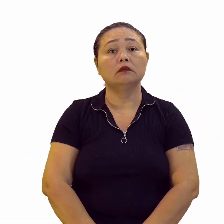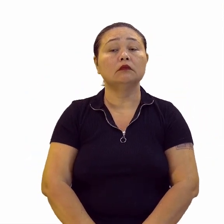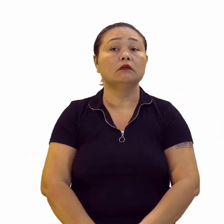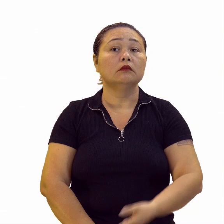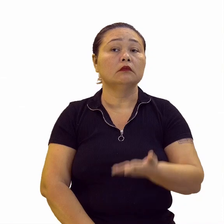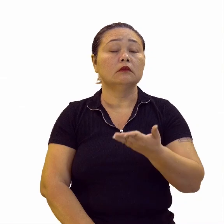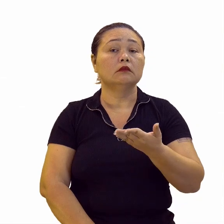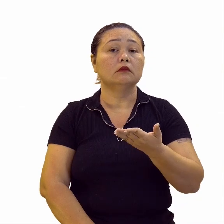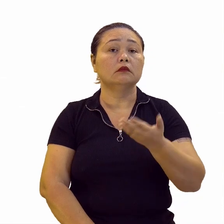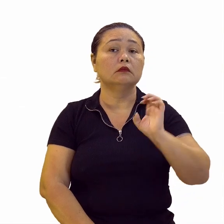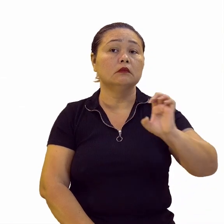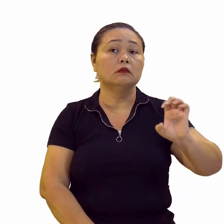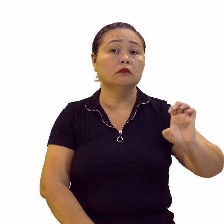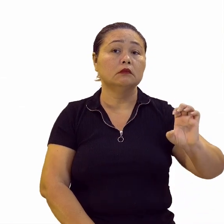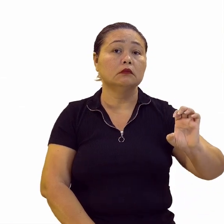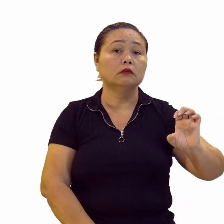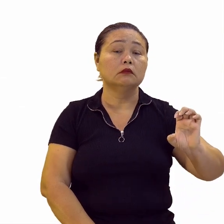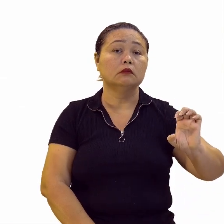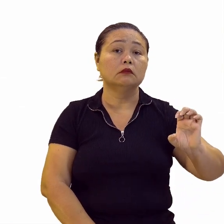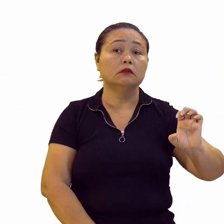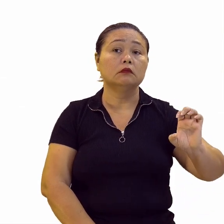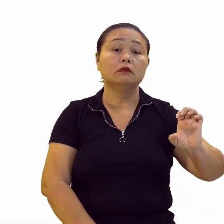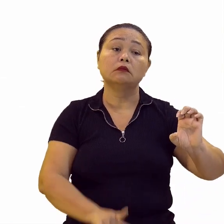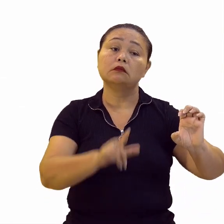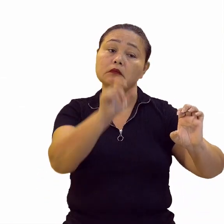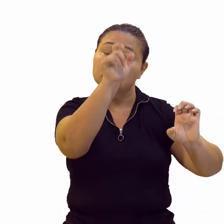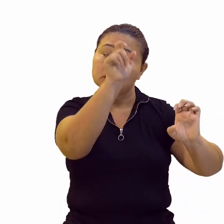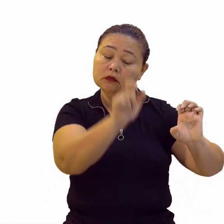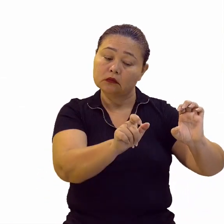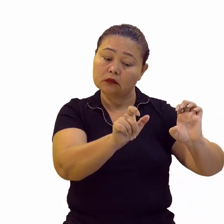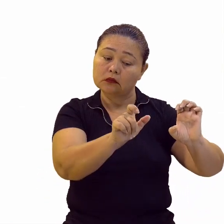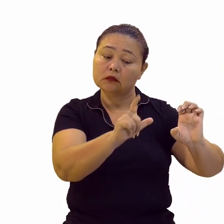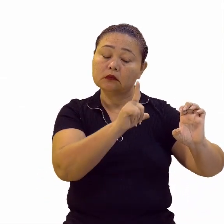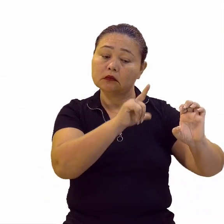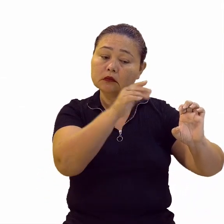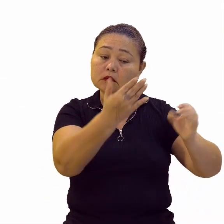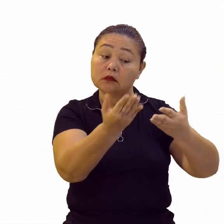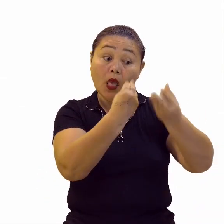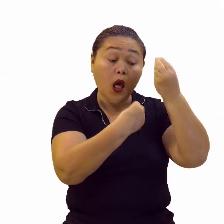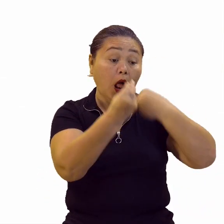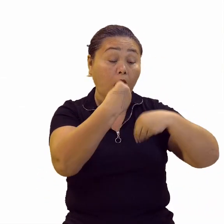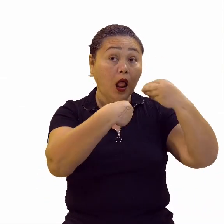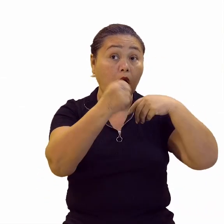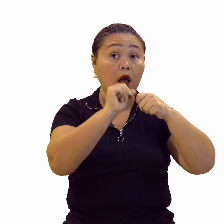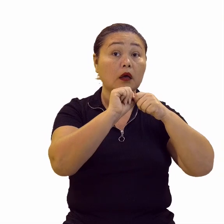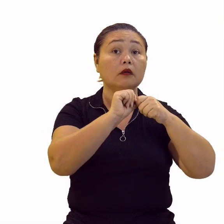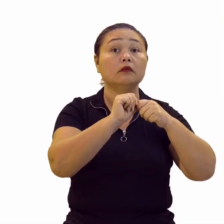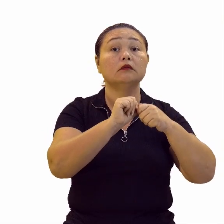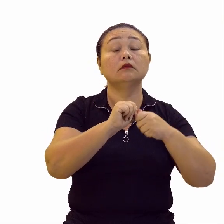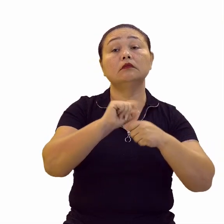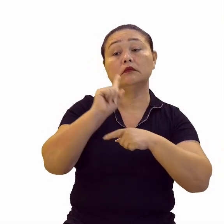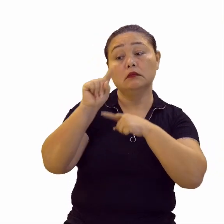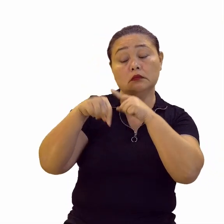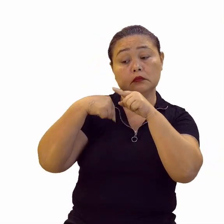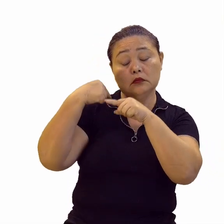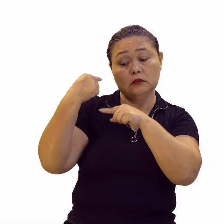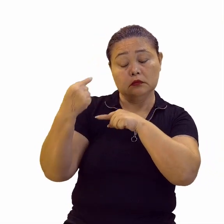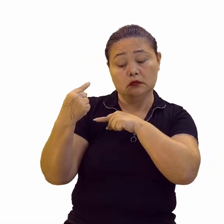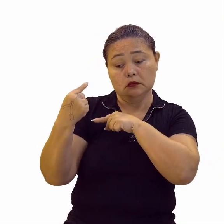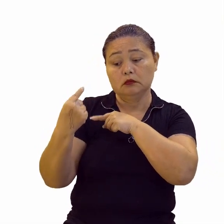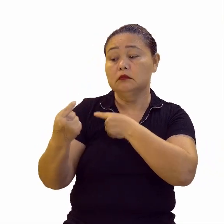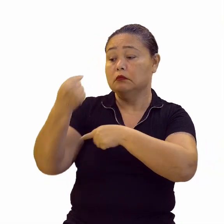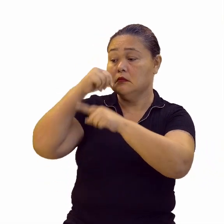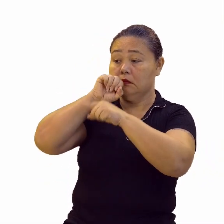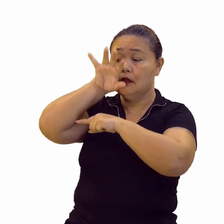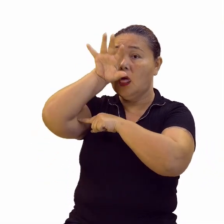E, letra E, nossa primeira personagem é um caso de compulsão alimentar e a segunda imagem de